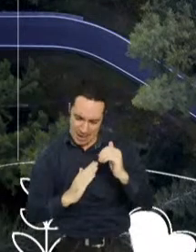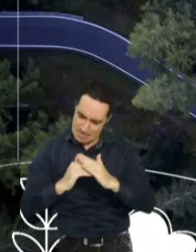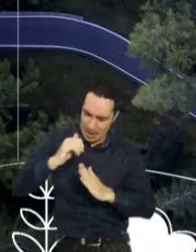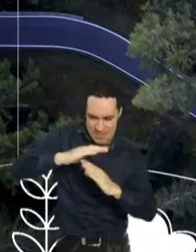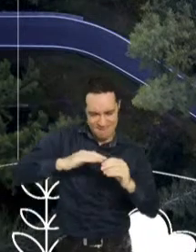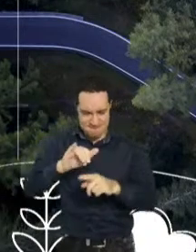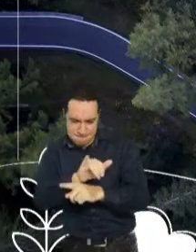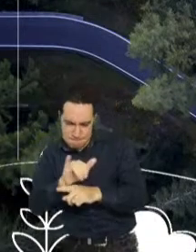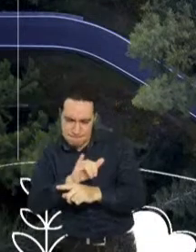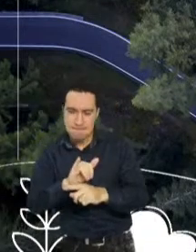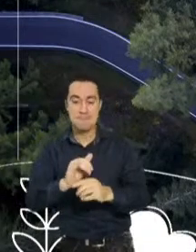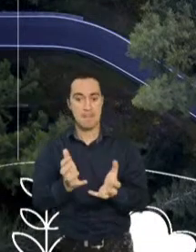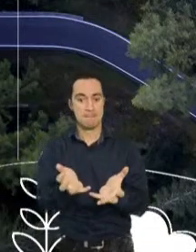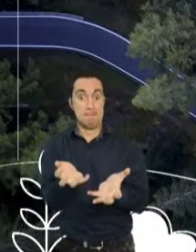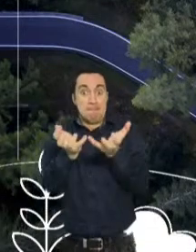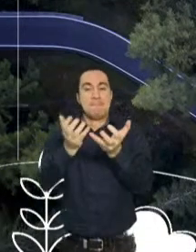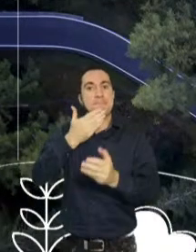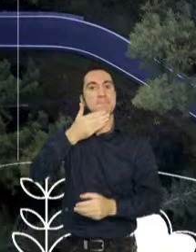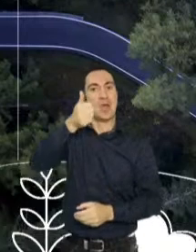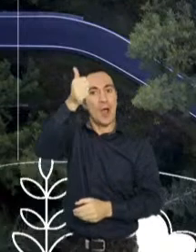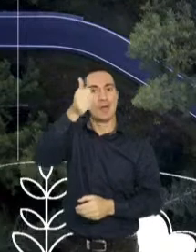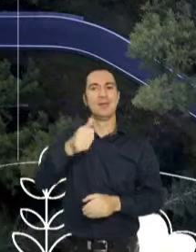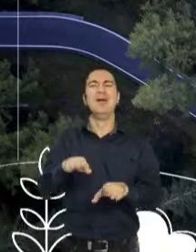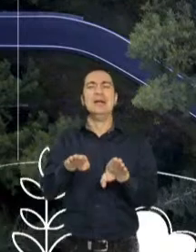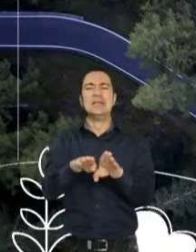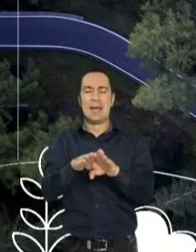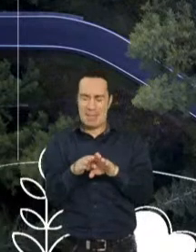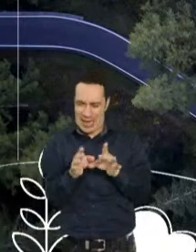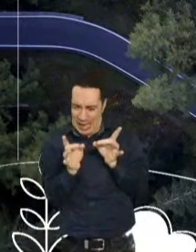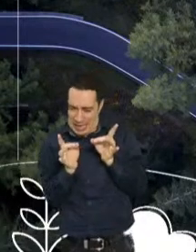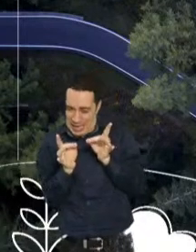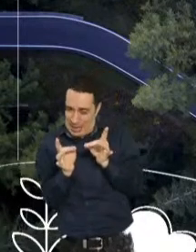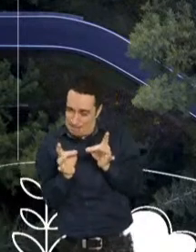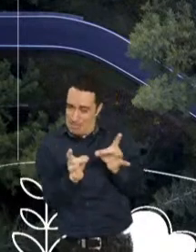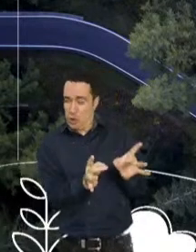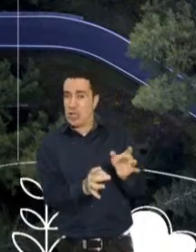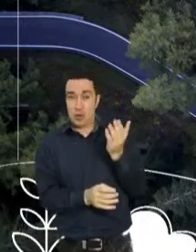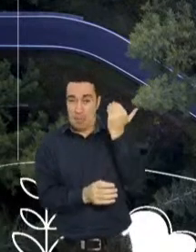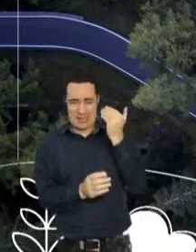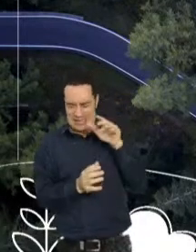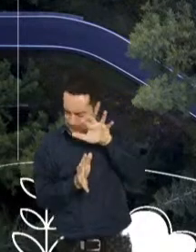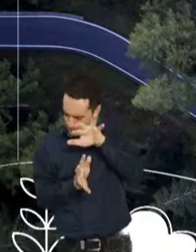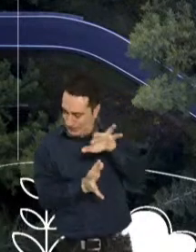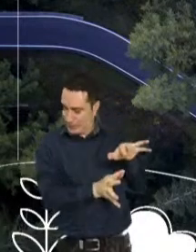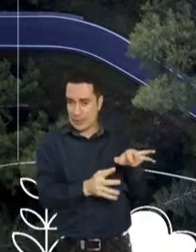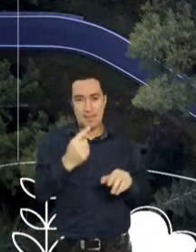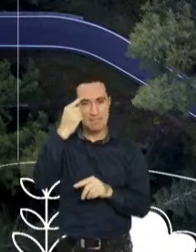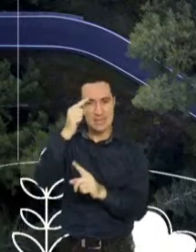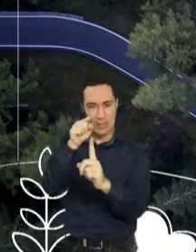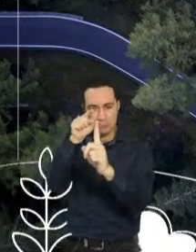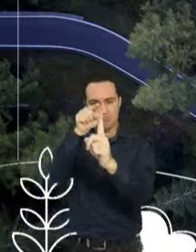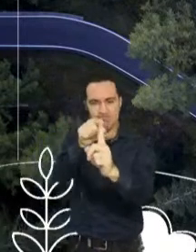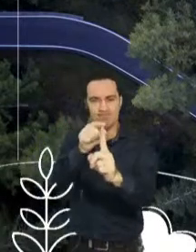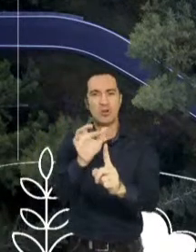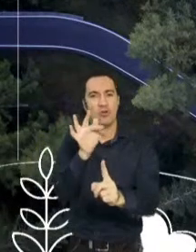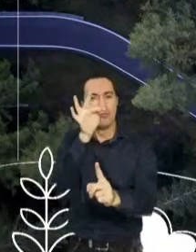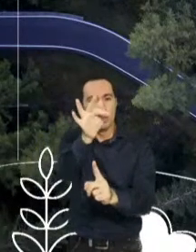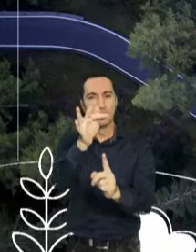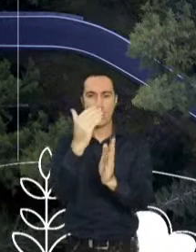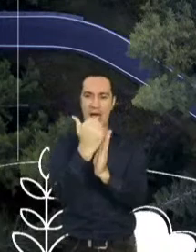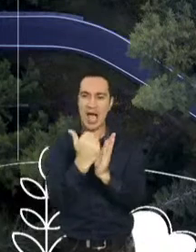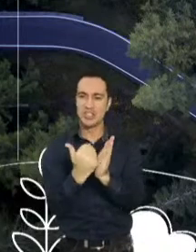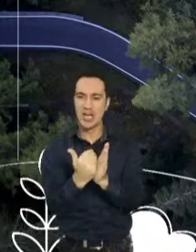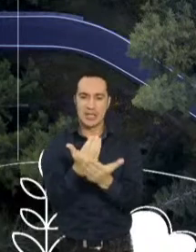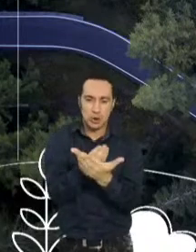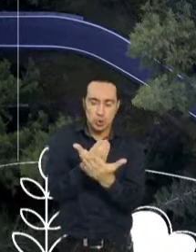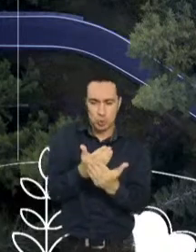inovando e, sobretudo, desapegando, abandonando um pouco o passado, né? Impondo essa agenda de futuro